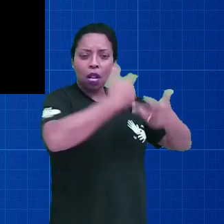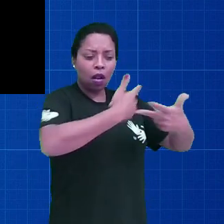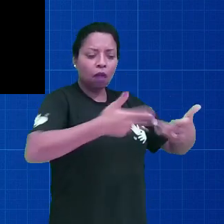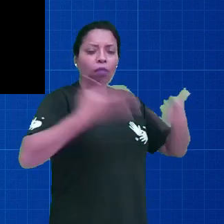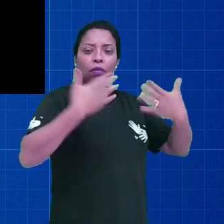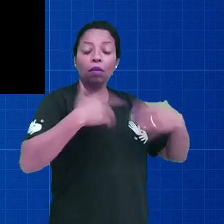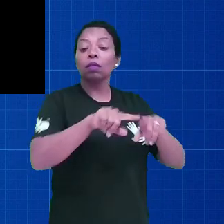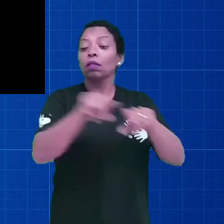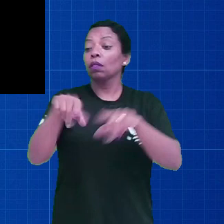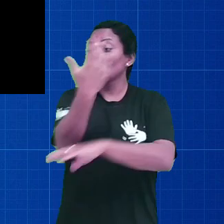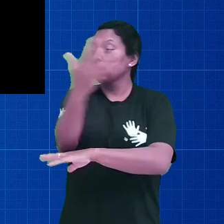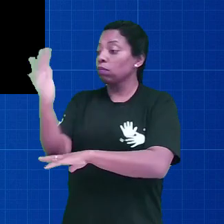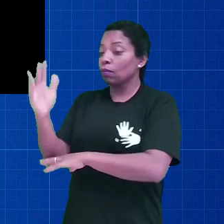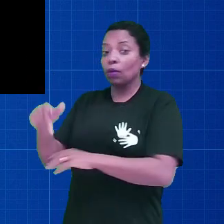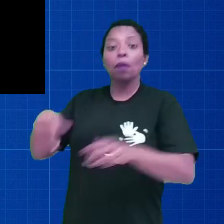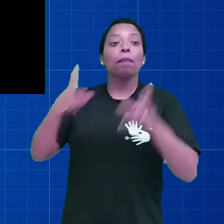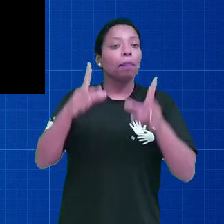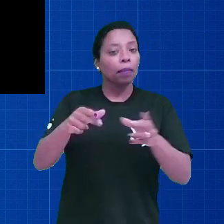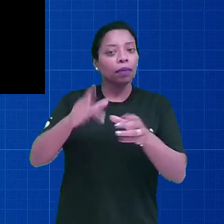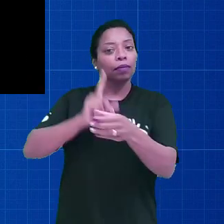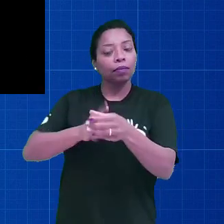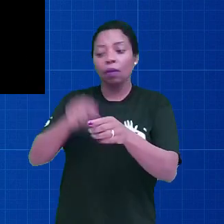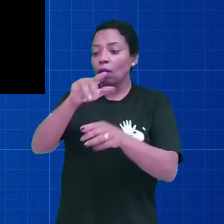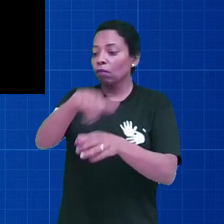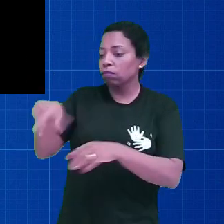parques, onde você tem unidades de conservação, onde você tem